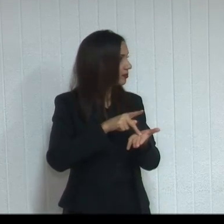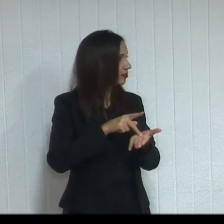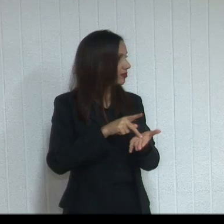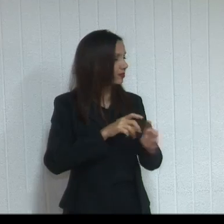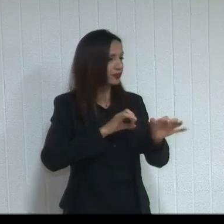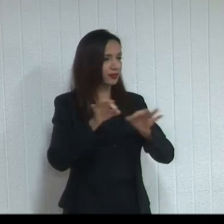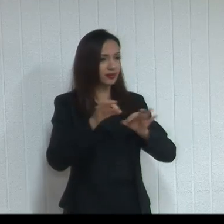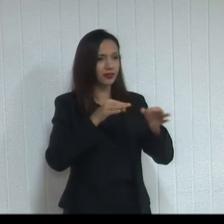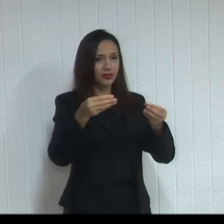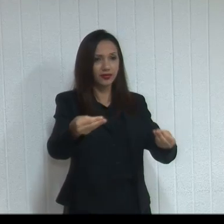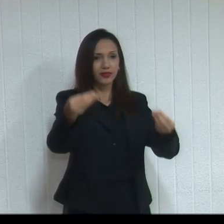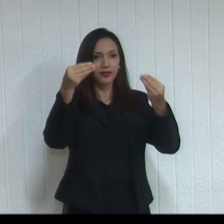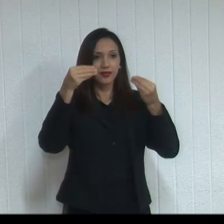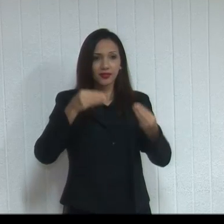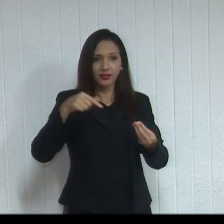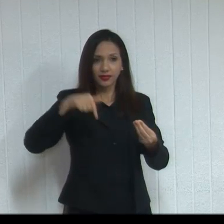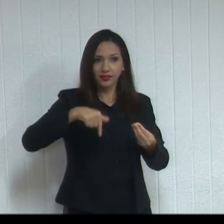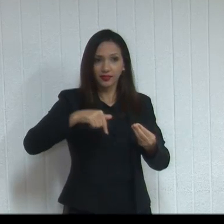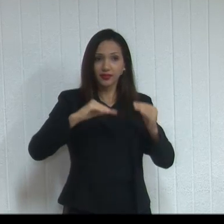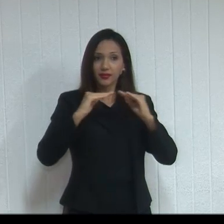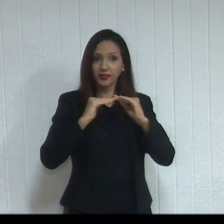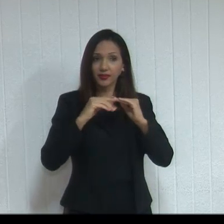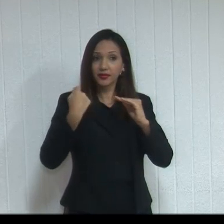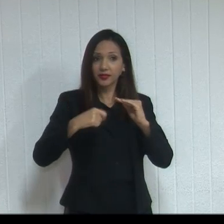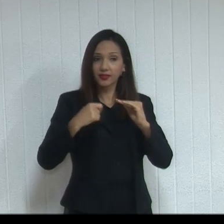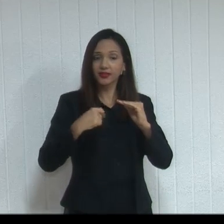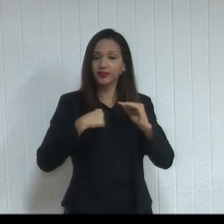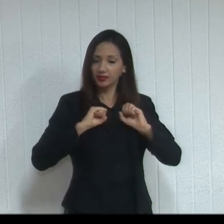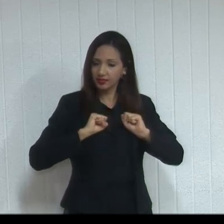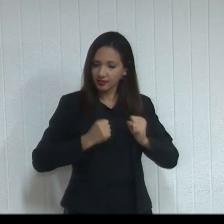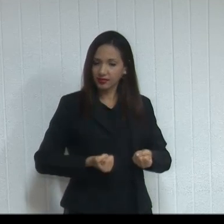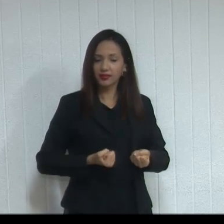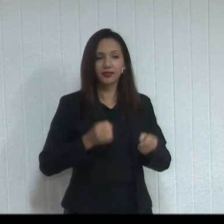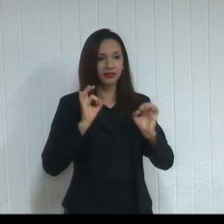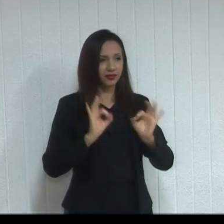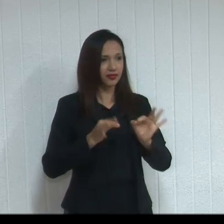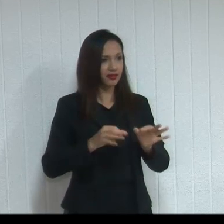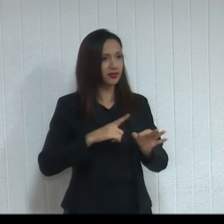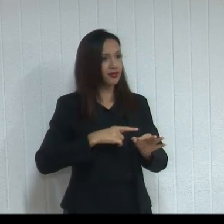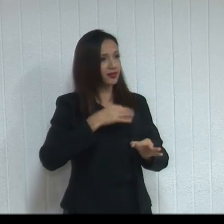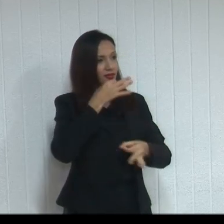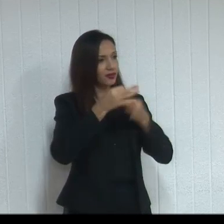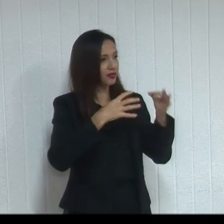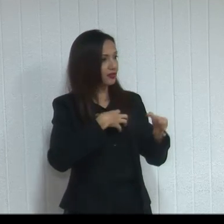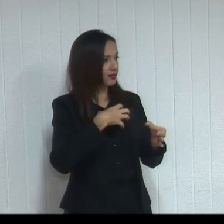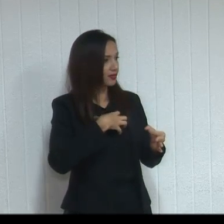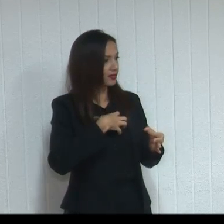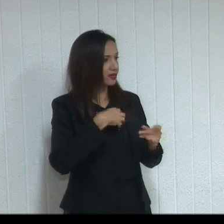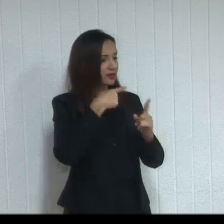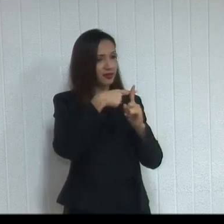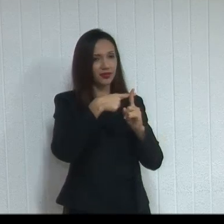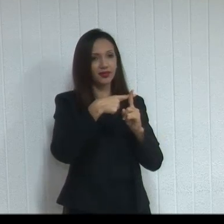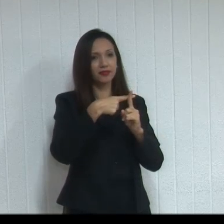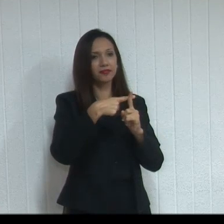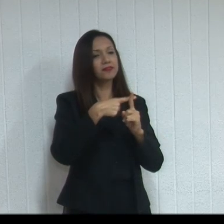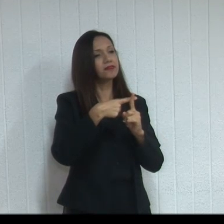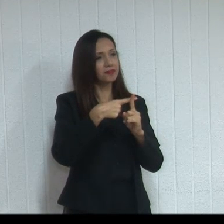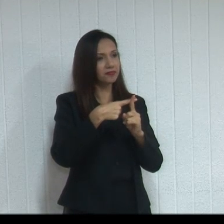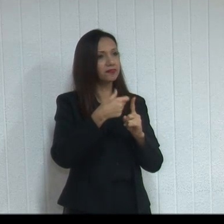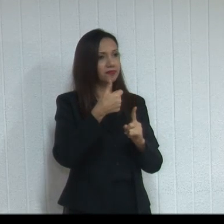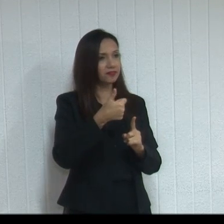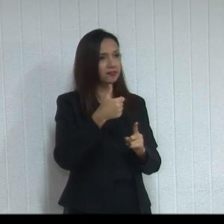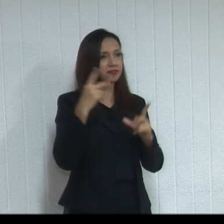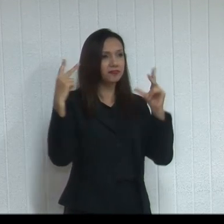os projetos venham para essa casa, eu faço questão de defendê-los quando tiver alguma situação positiva. Foi falado aqui